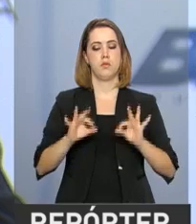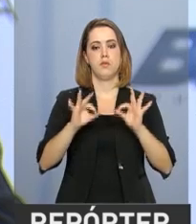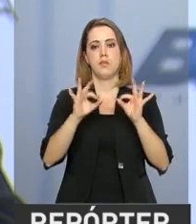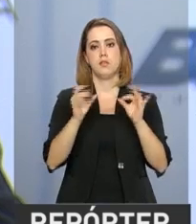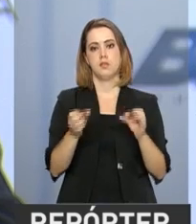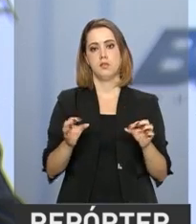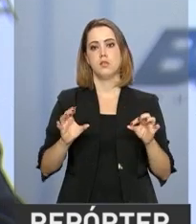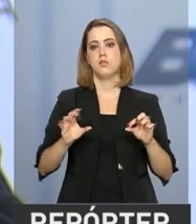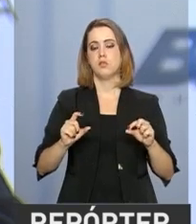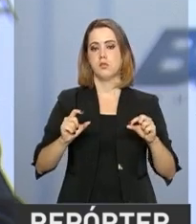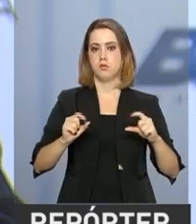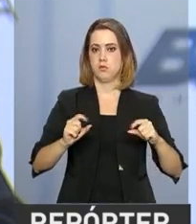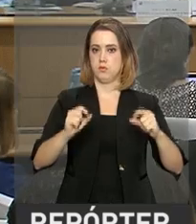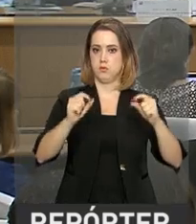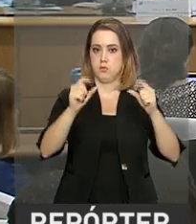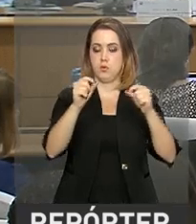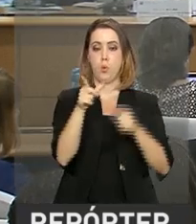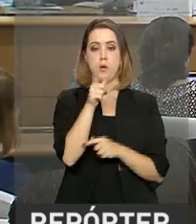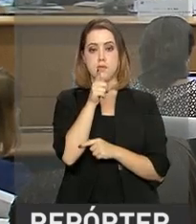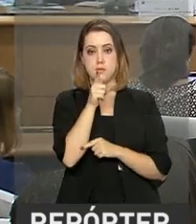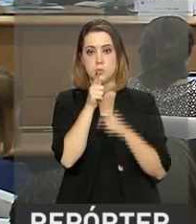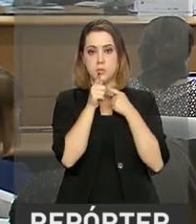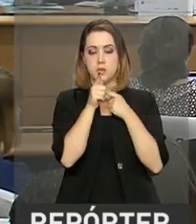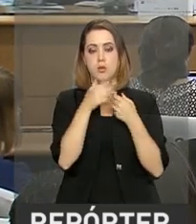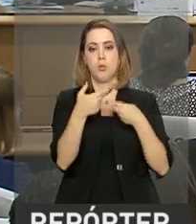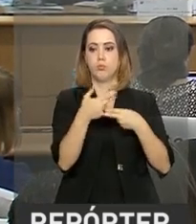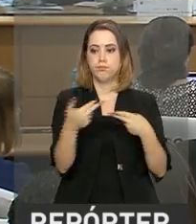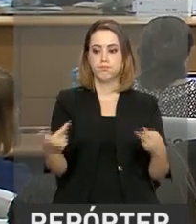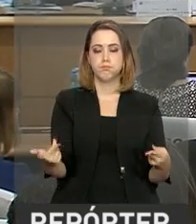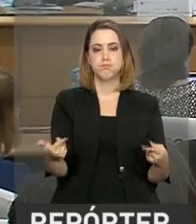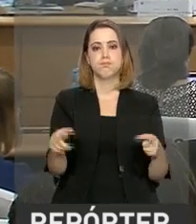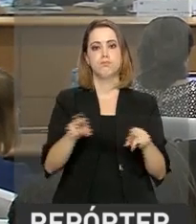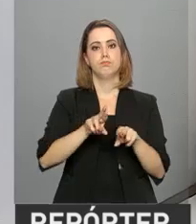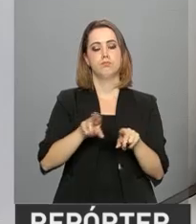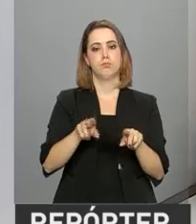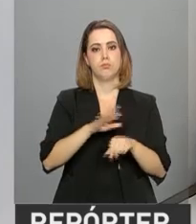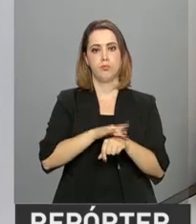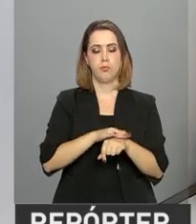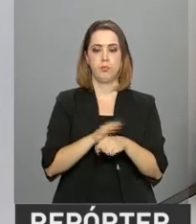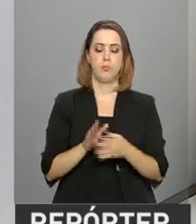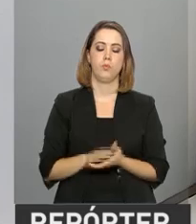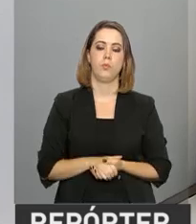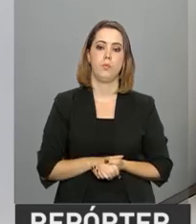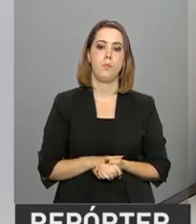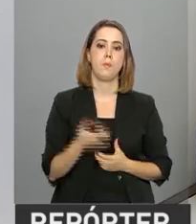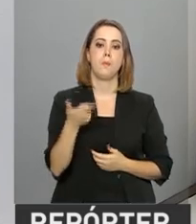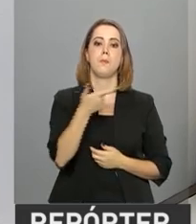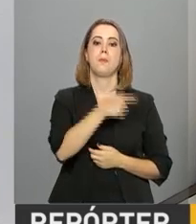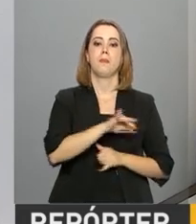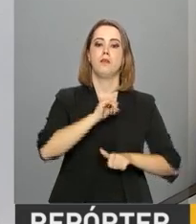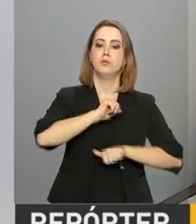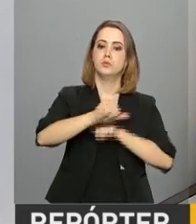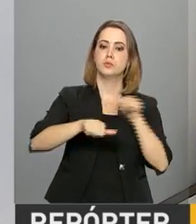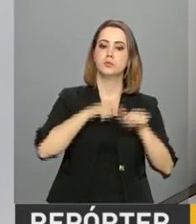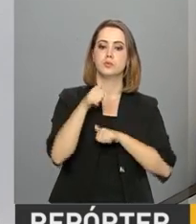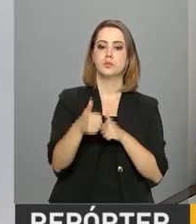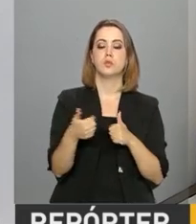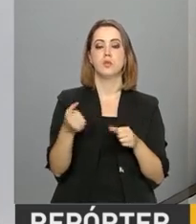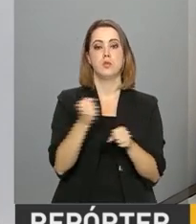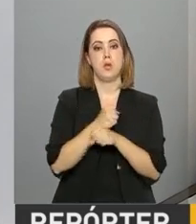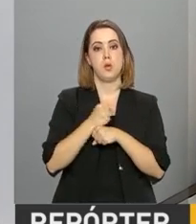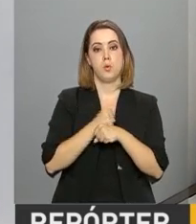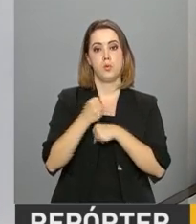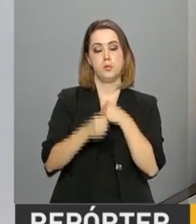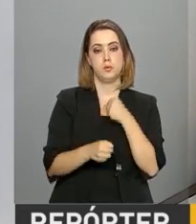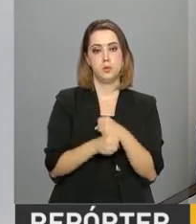vacina também protege contra o câncer do pênis anos e as verrugas genitais outra mudança é que a partir de 2017 as